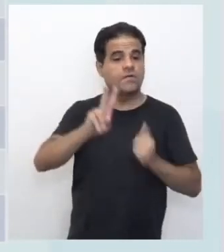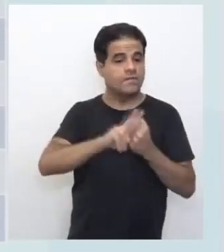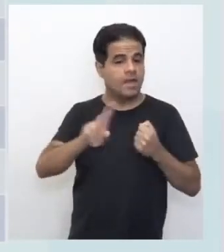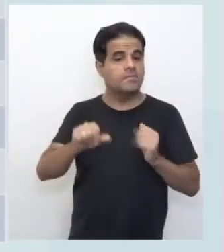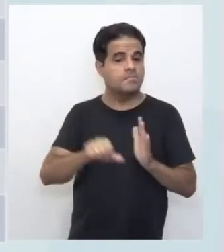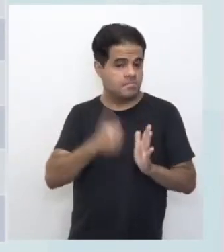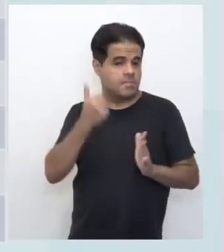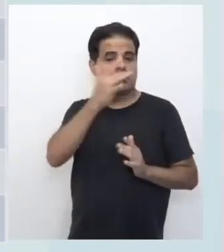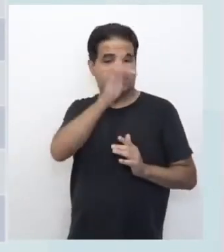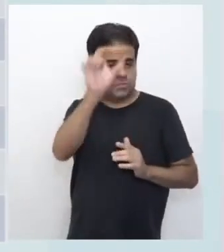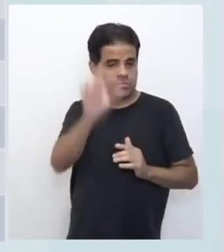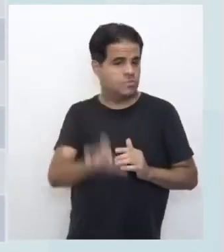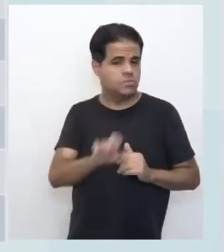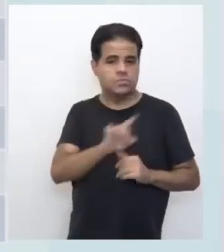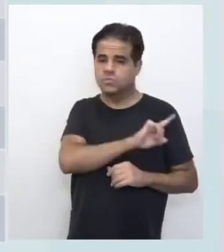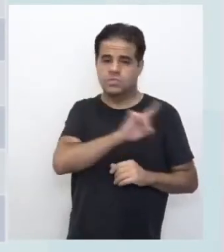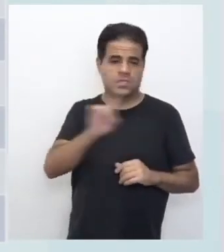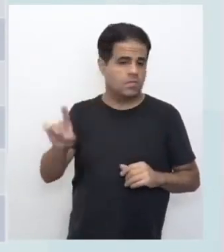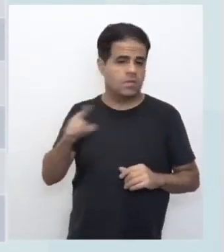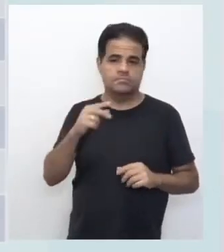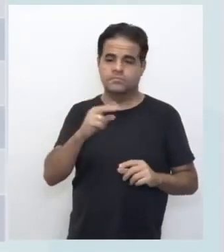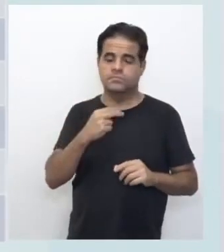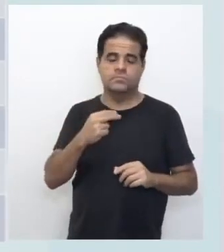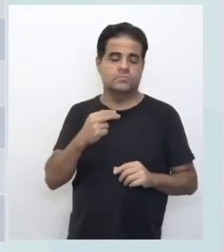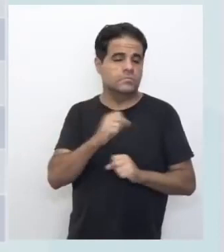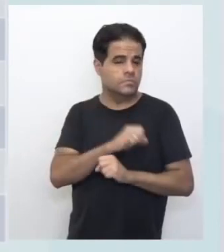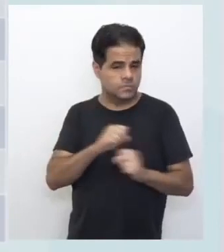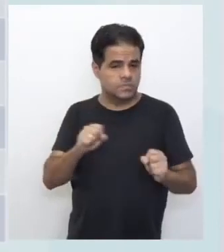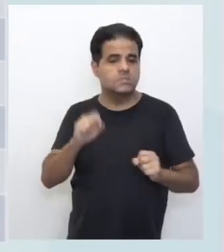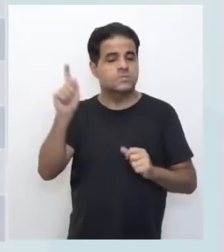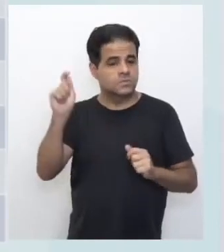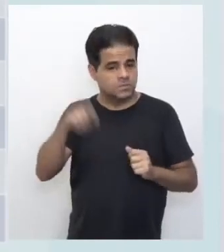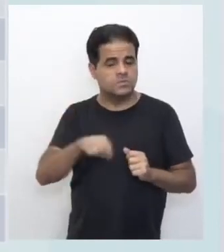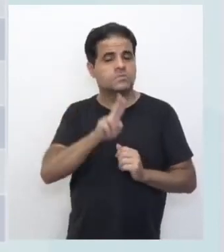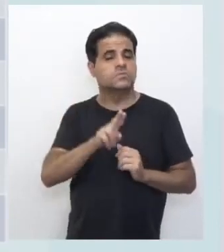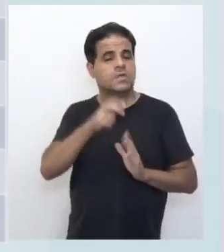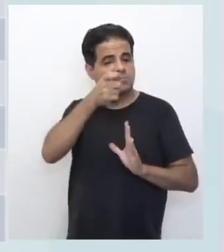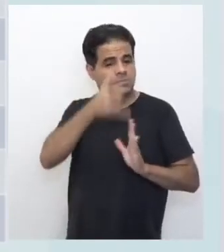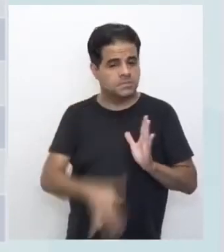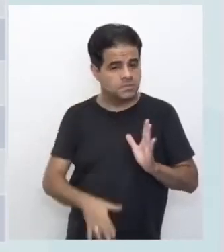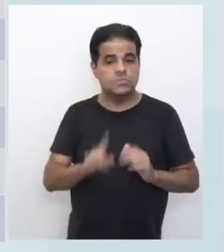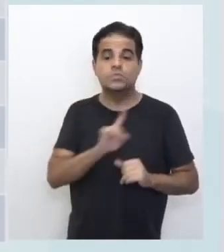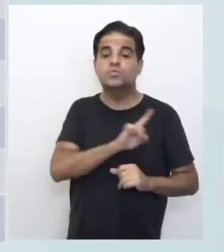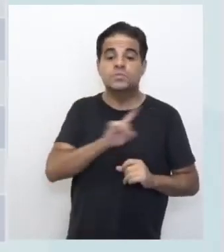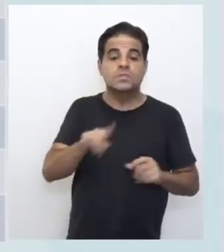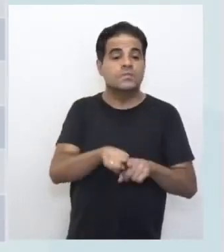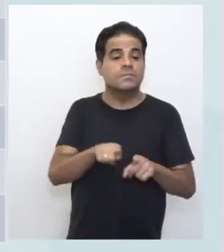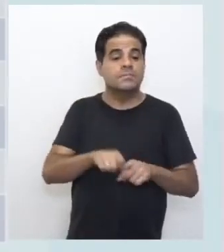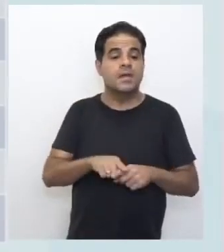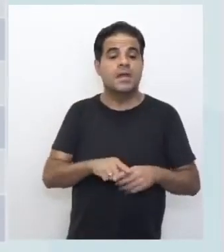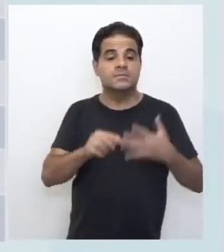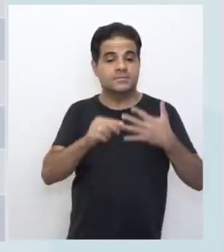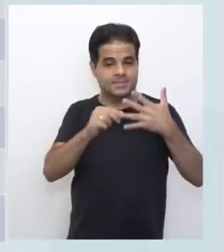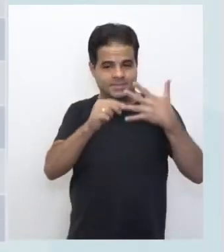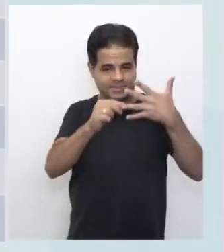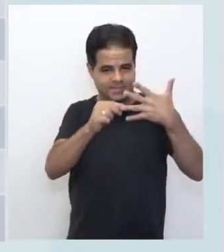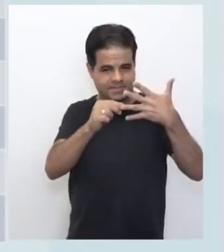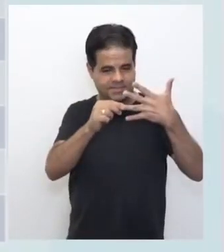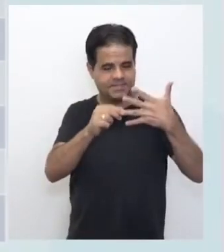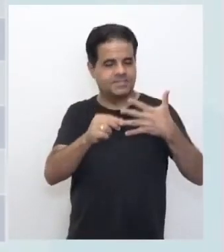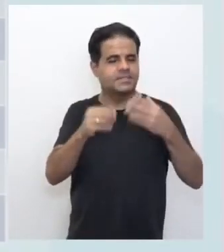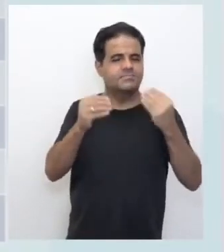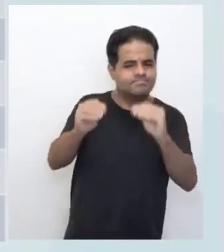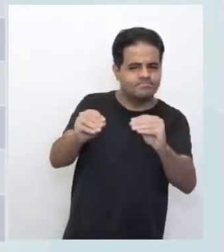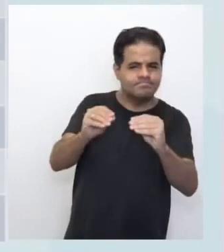na primeira pessoa. Não é possível usar só verbos na primeira pessoa para fazer descrições. E o não também na penúltima, que é aquela que eu deixei de